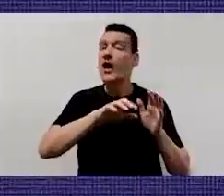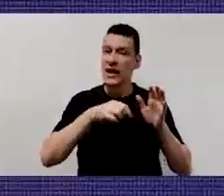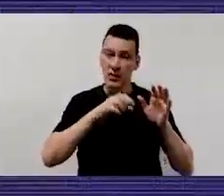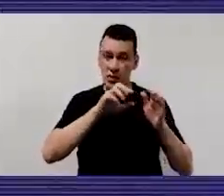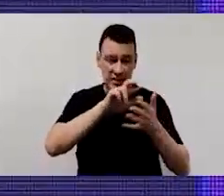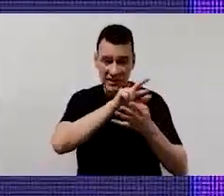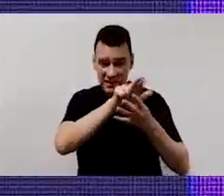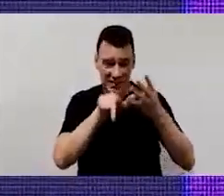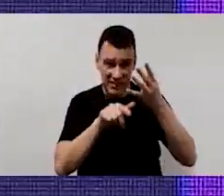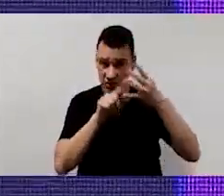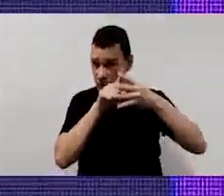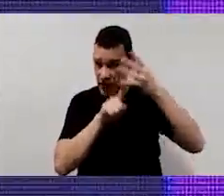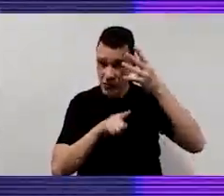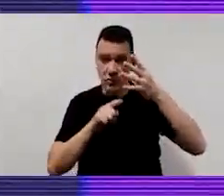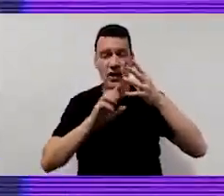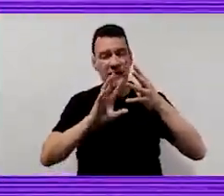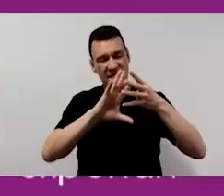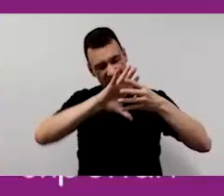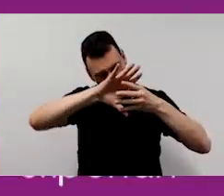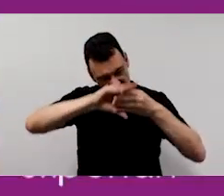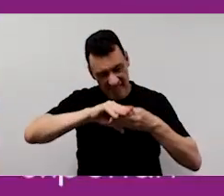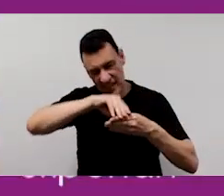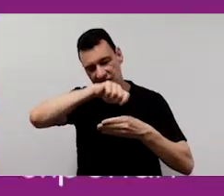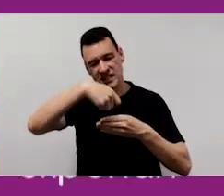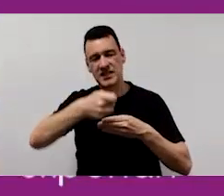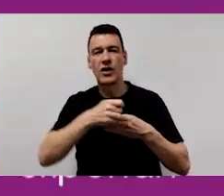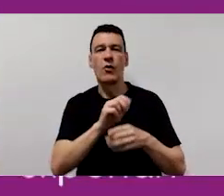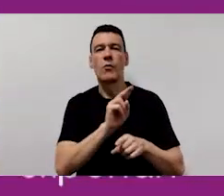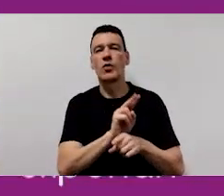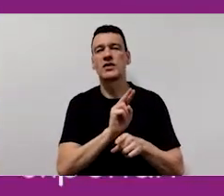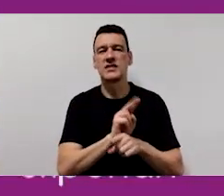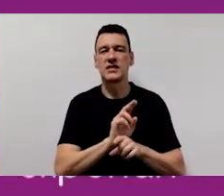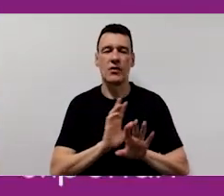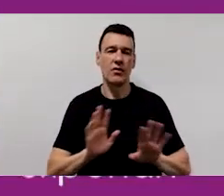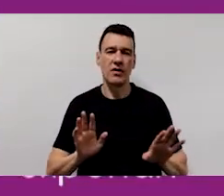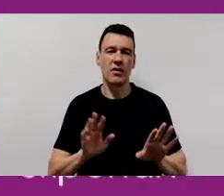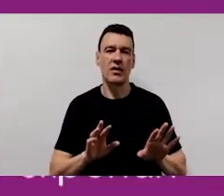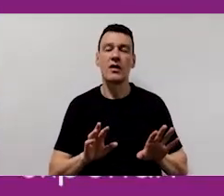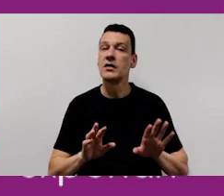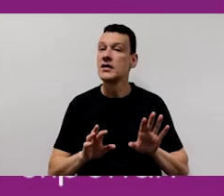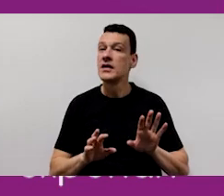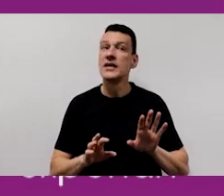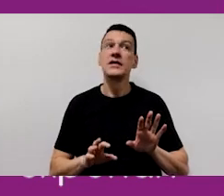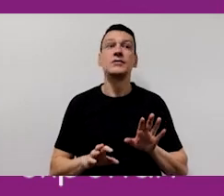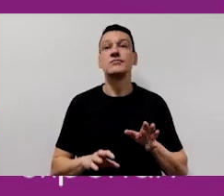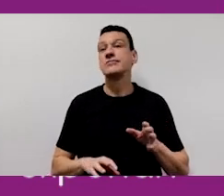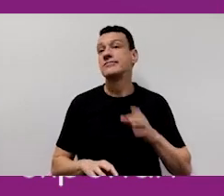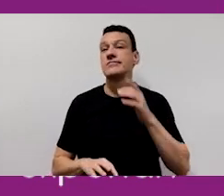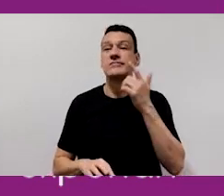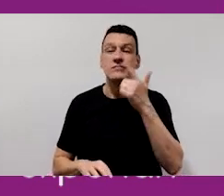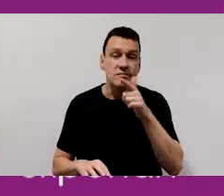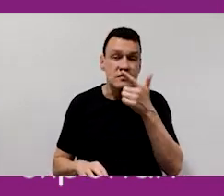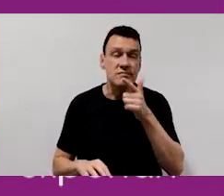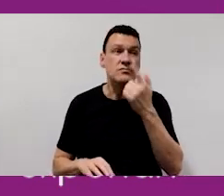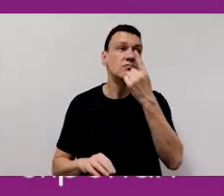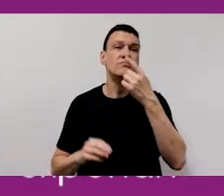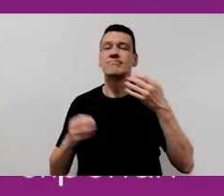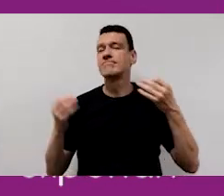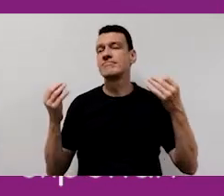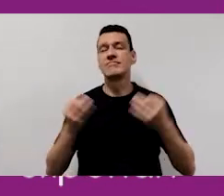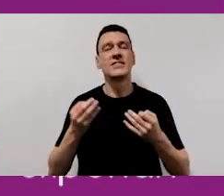experiência? A má notícia é, não tem bala de prata. A fraude ela é contextual, ela